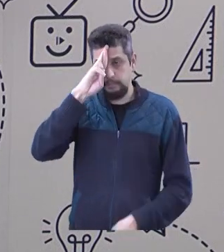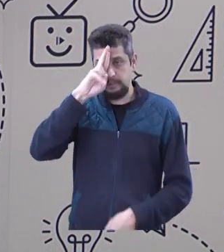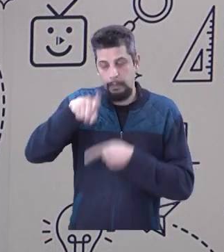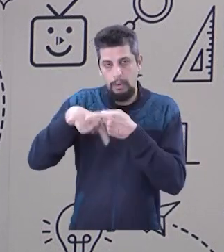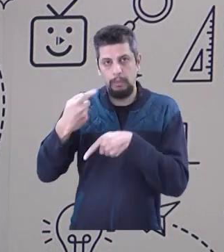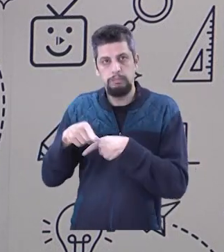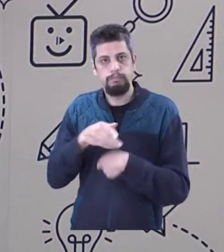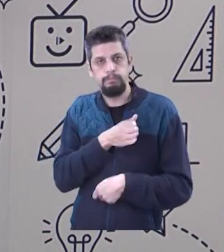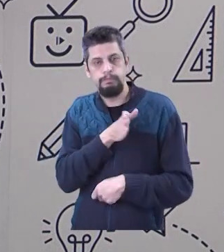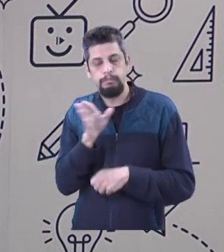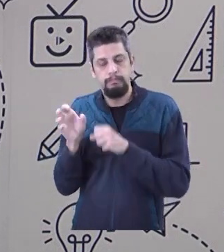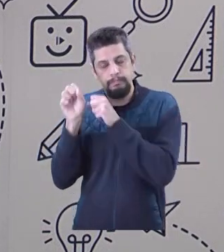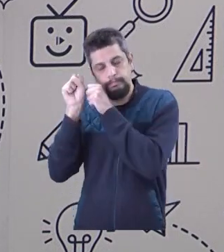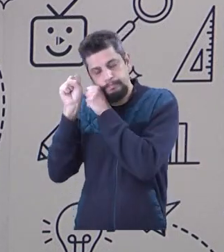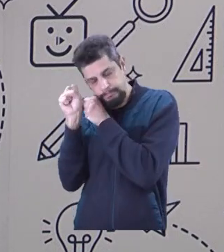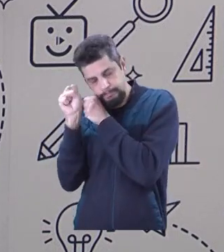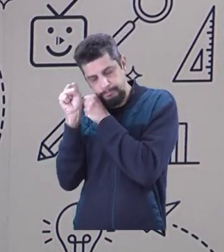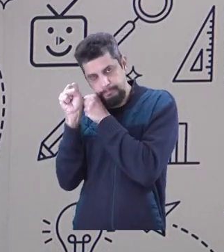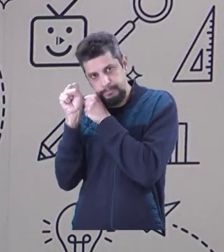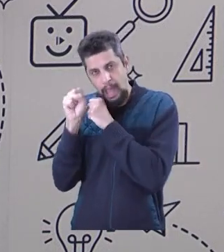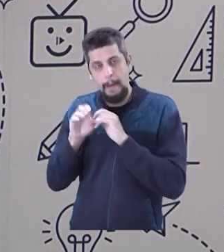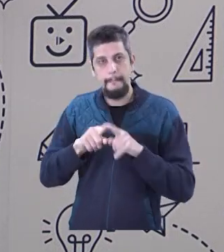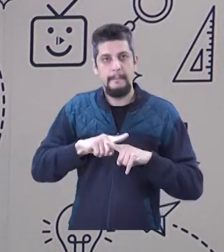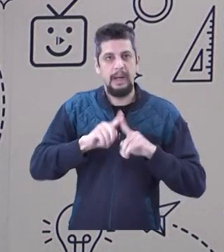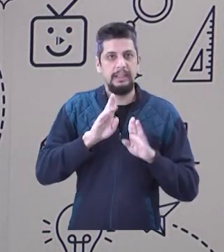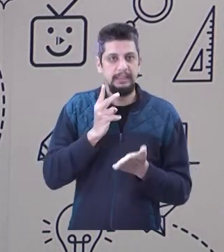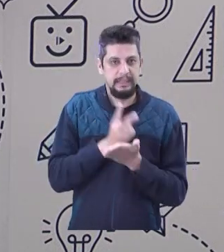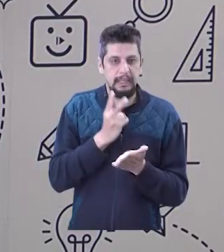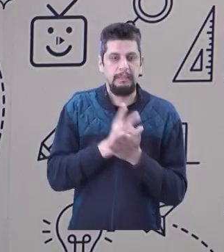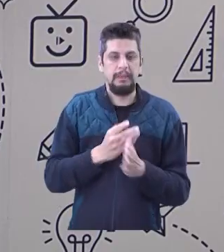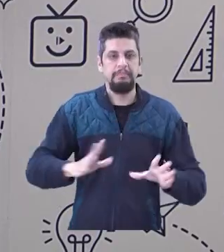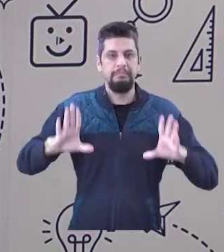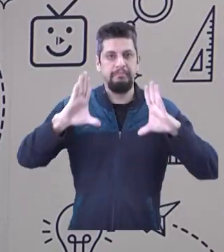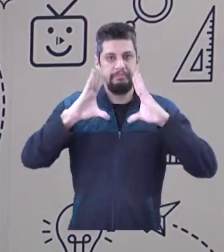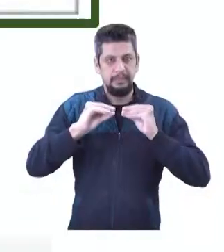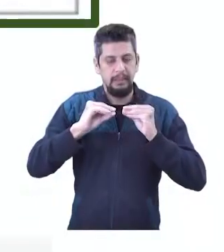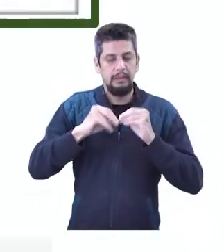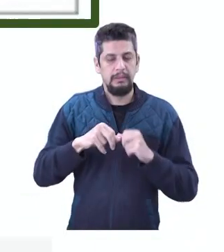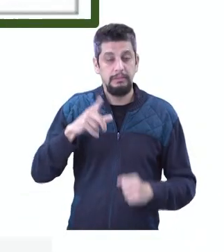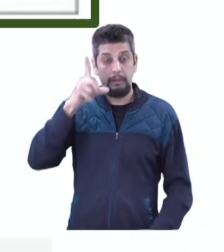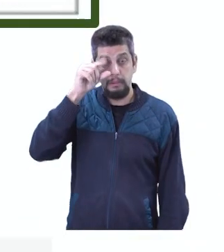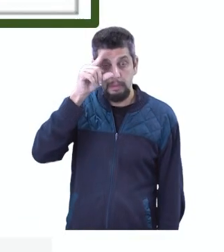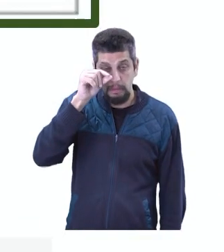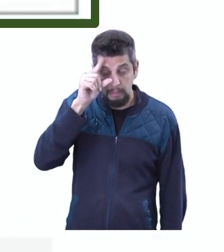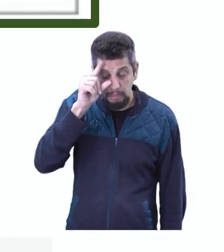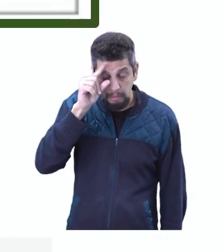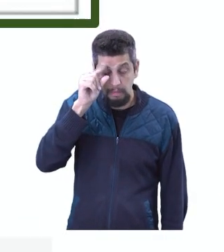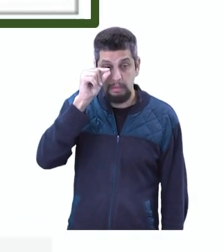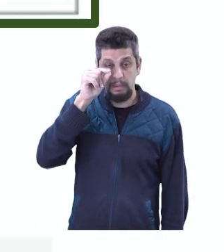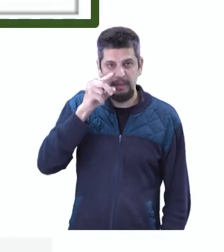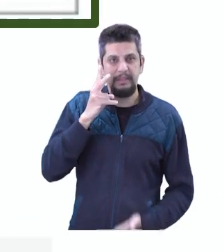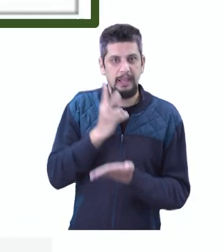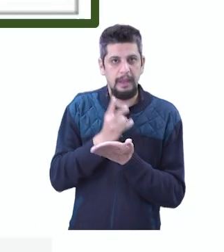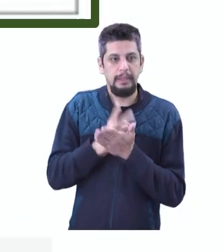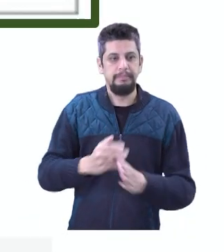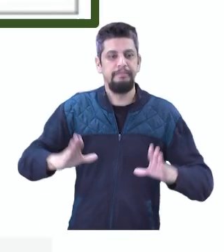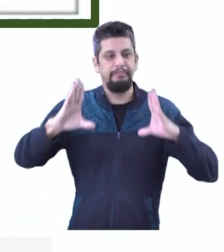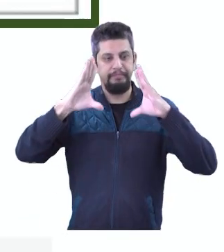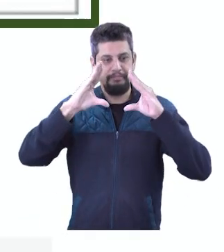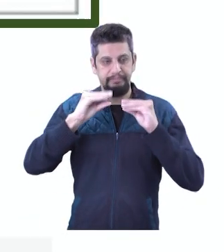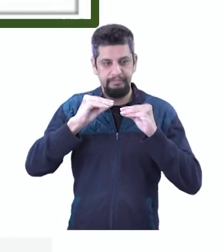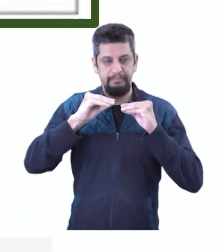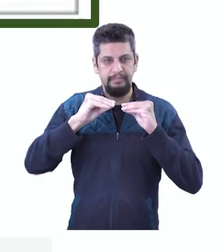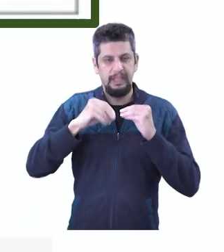E tem vai algumas dormir. Pessoas que tiram uma sonequinha durante o dia, mas normalmente é à noite. É à noite, aquele sono profundo à